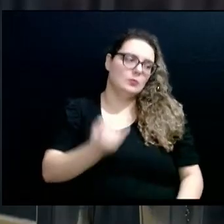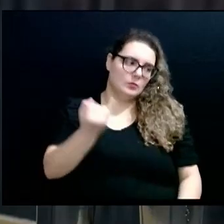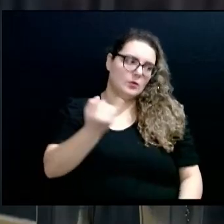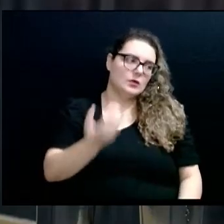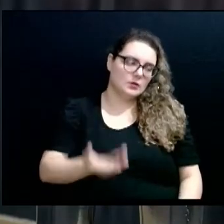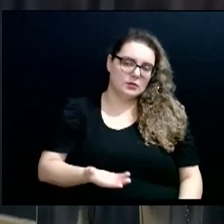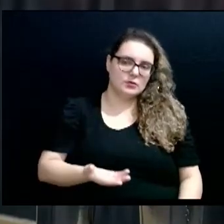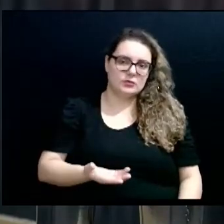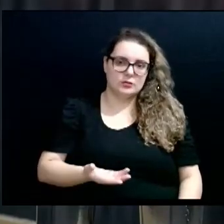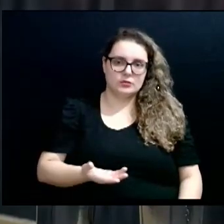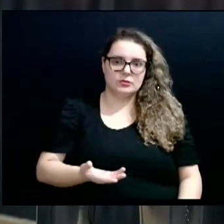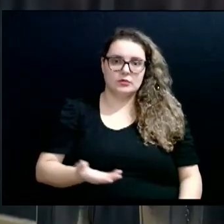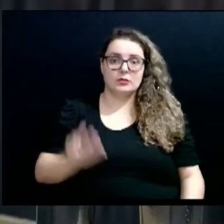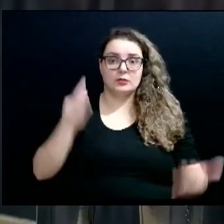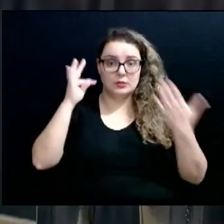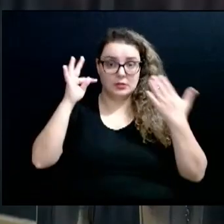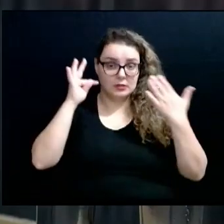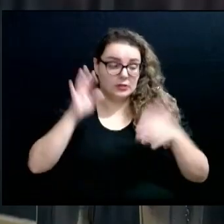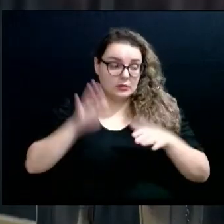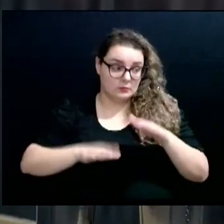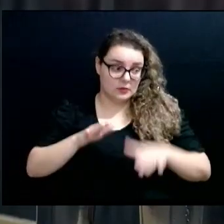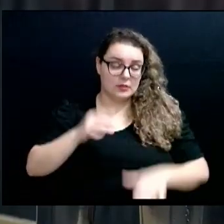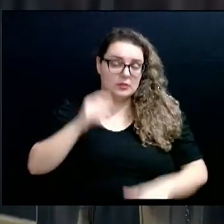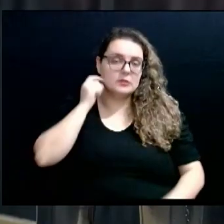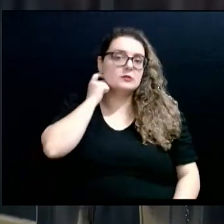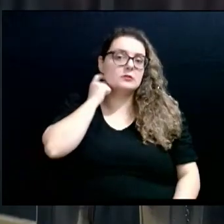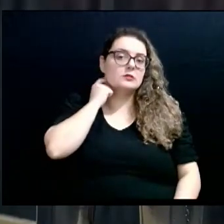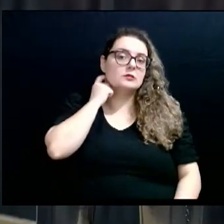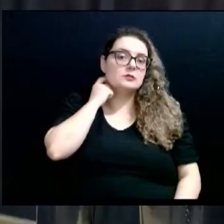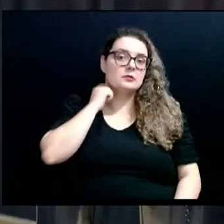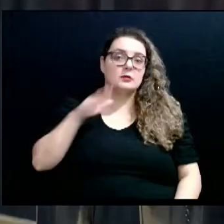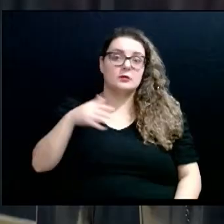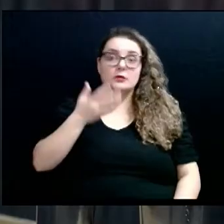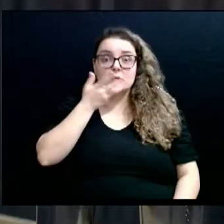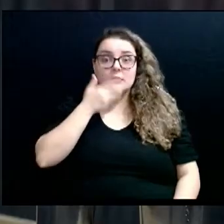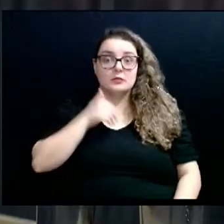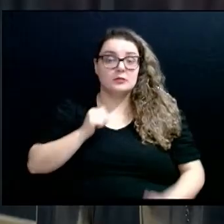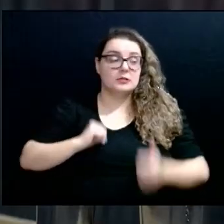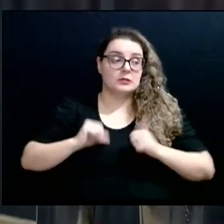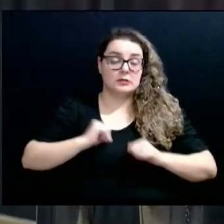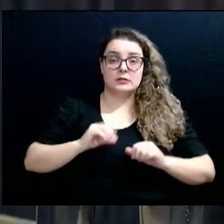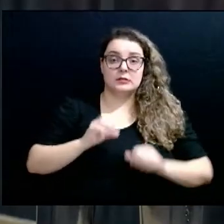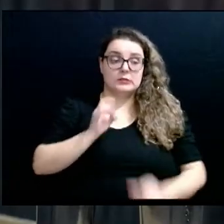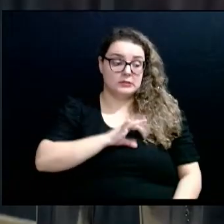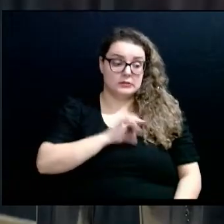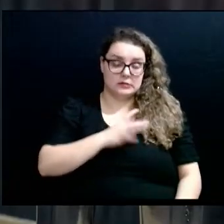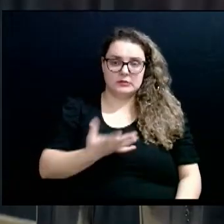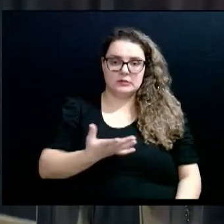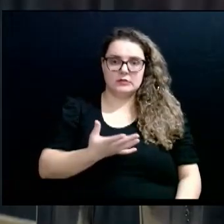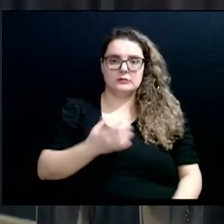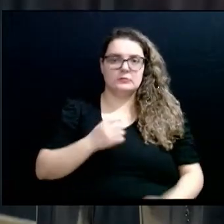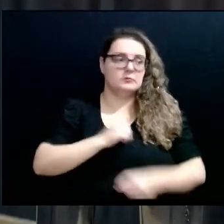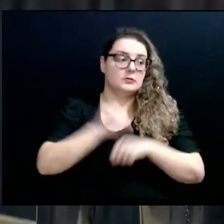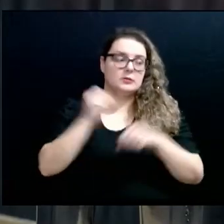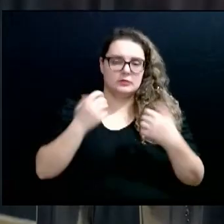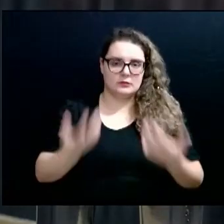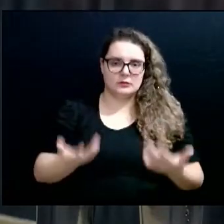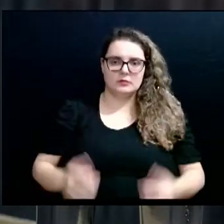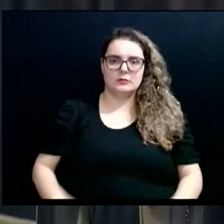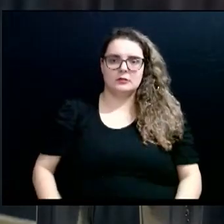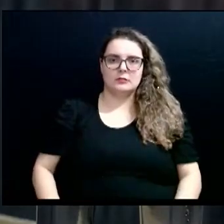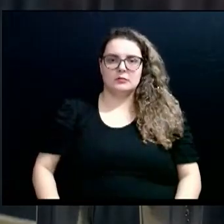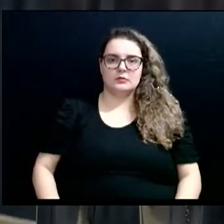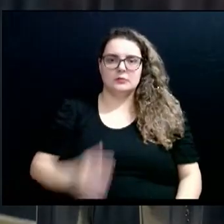na terapia, muitas vezes, quando a criança tá muito ansiosa e tem muito medo, esse medo tá exagerado. Ele tá além